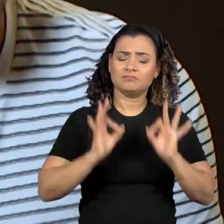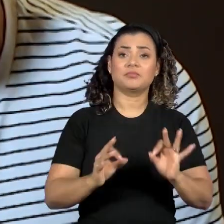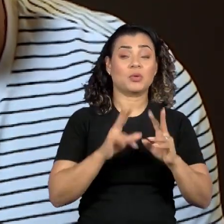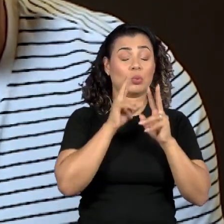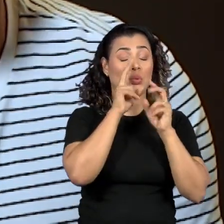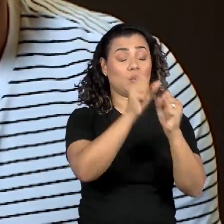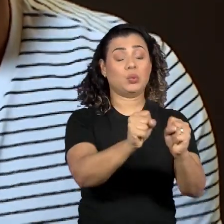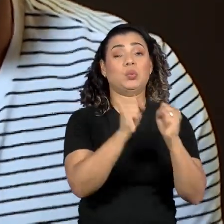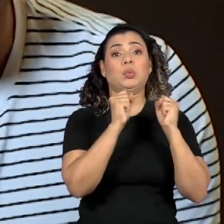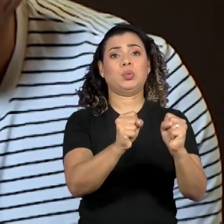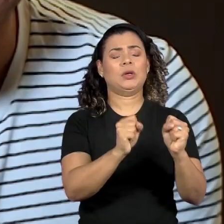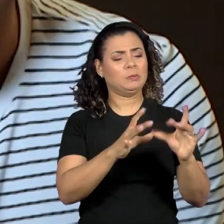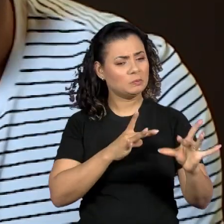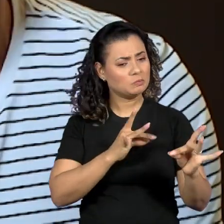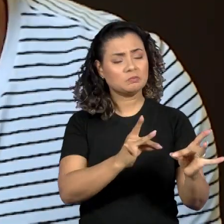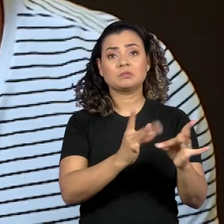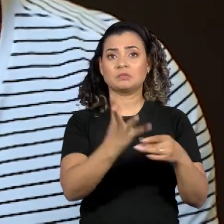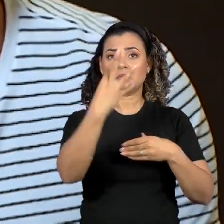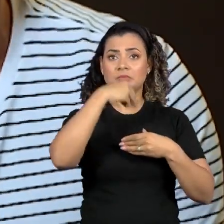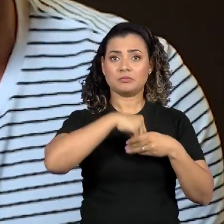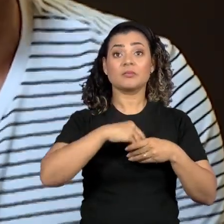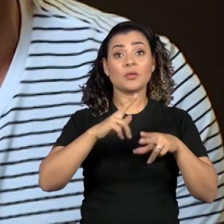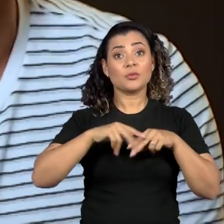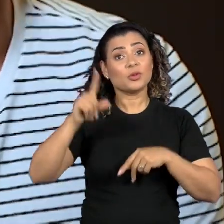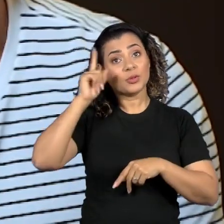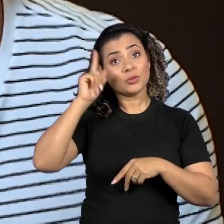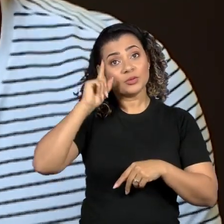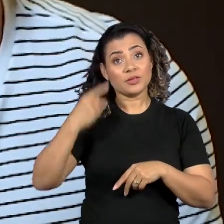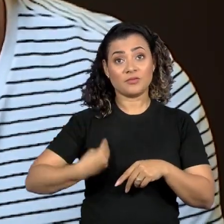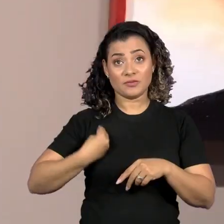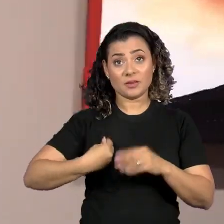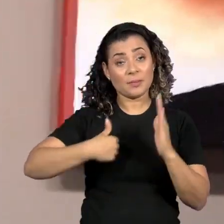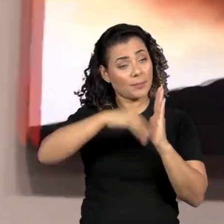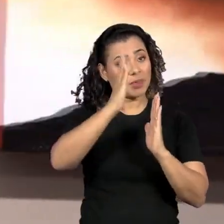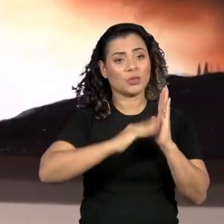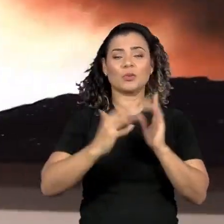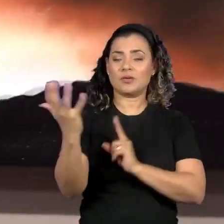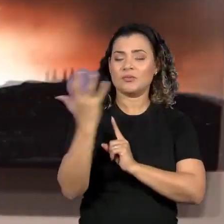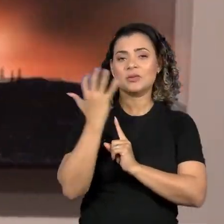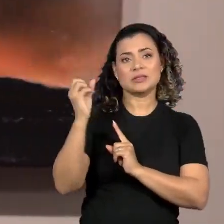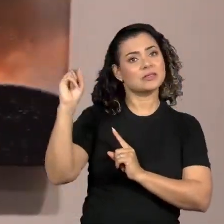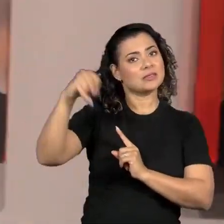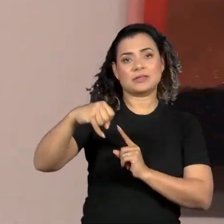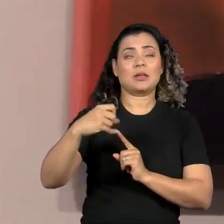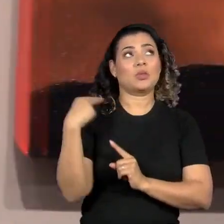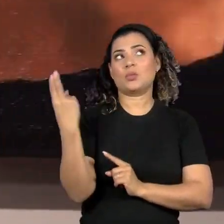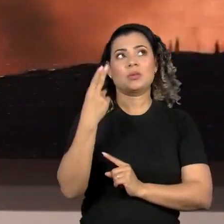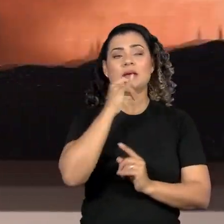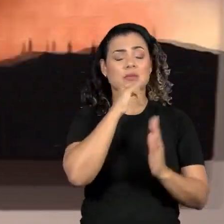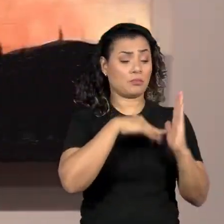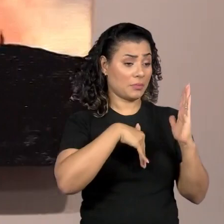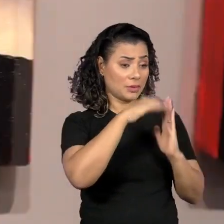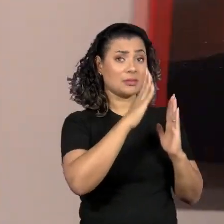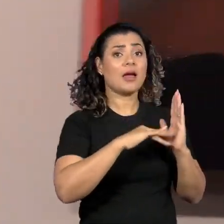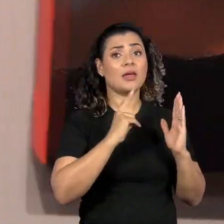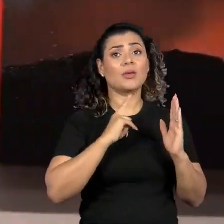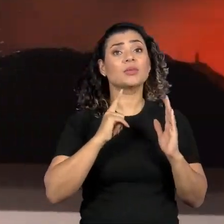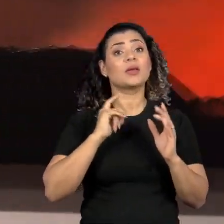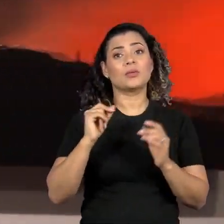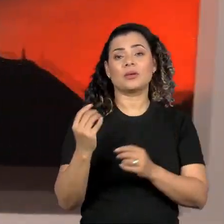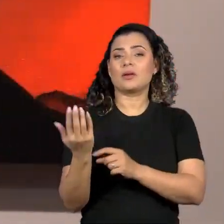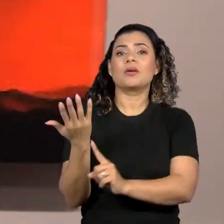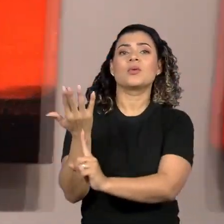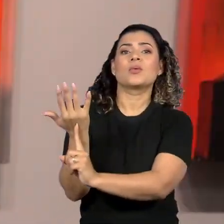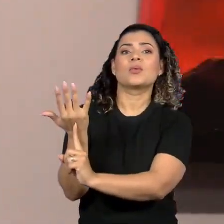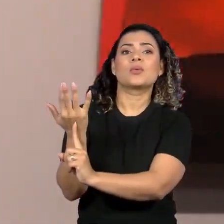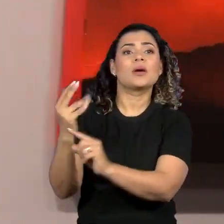e são muito aplicadas durante o meu dia a dia e no meu processo de pintura. Eu não consigo pintar, por exemplo, se não tiver uma vela acesa para